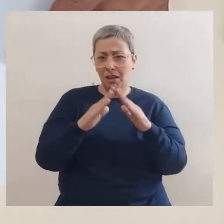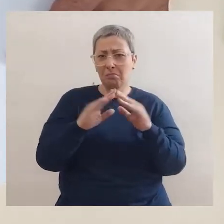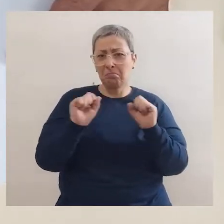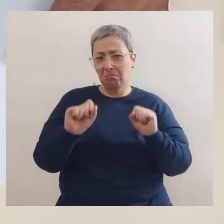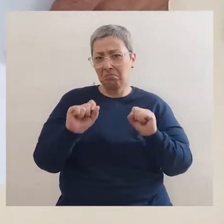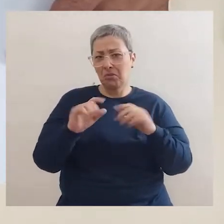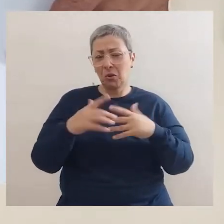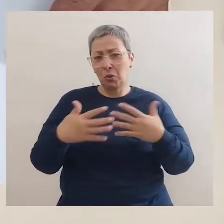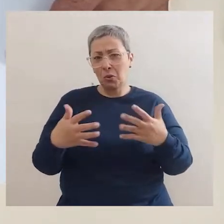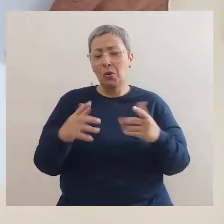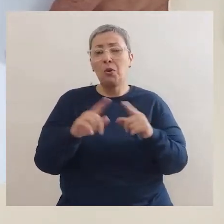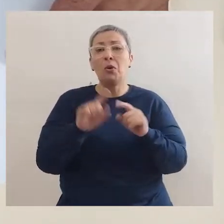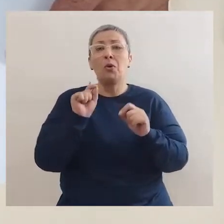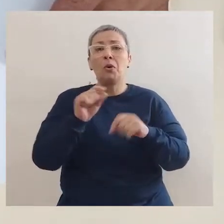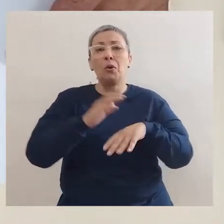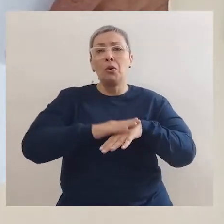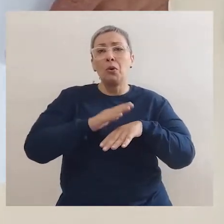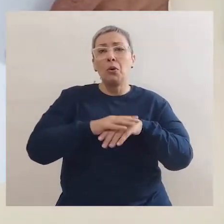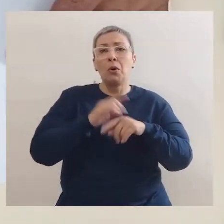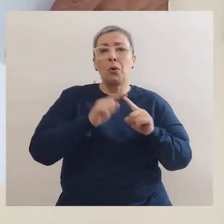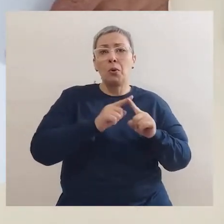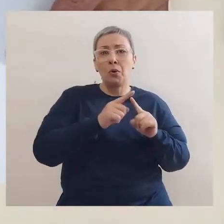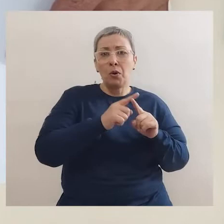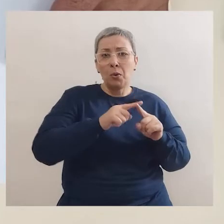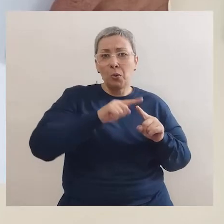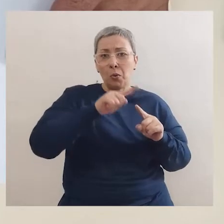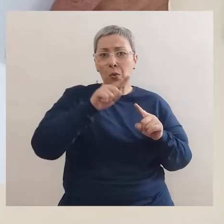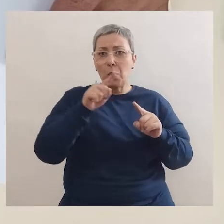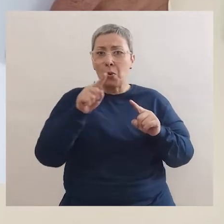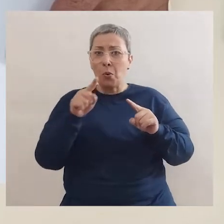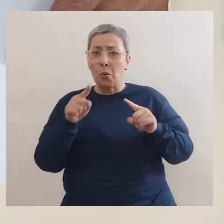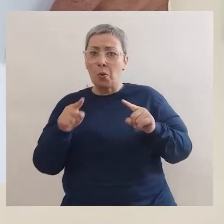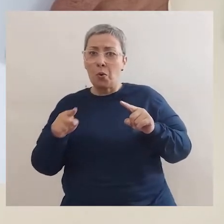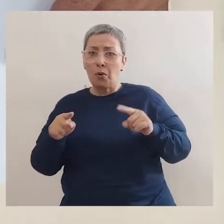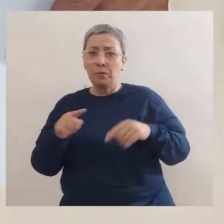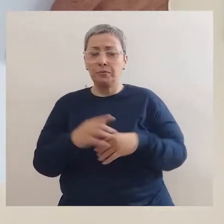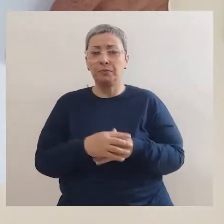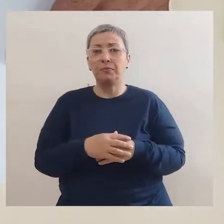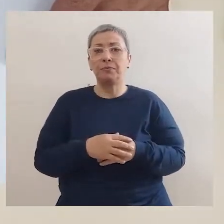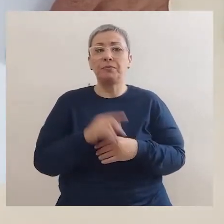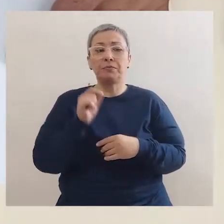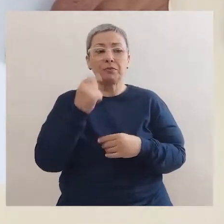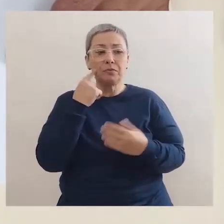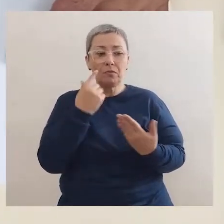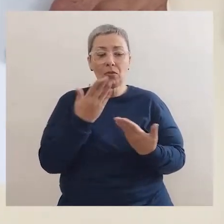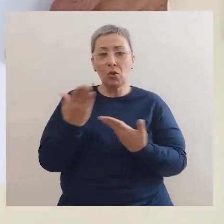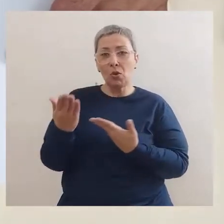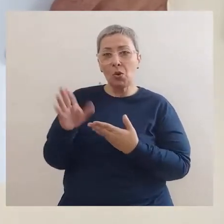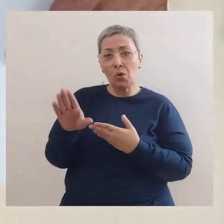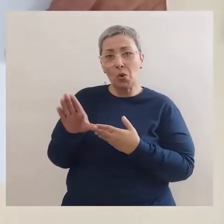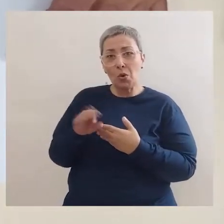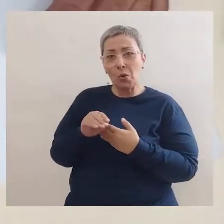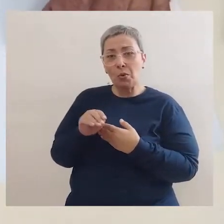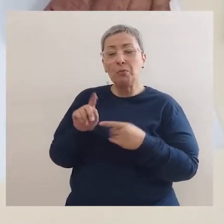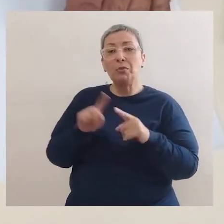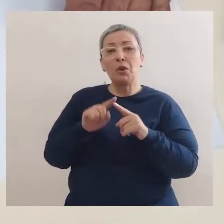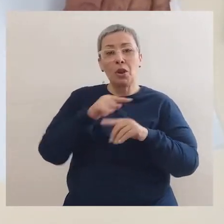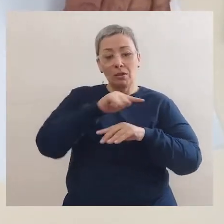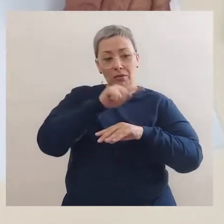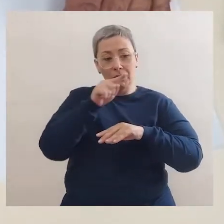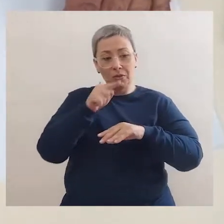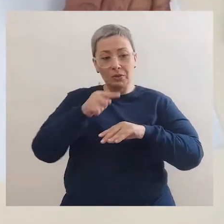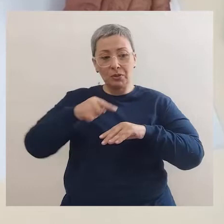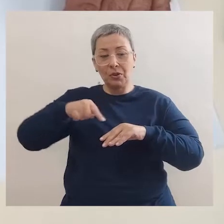aqui contornando. Conhece esse peixinho aqui? Ó, um peixinho, tá vendo? Faço um peixinho para